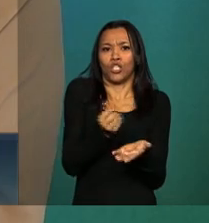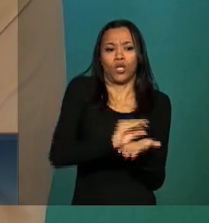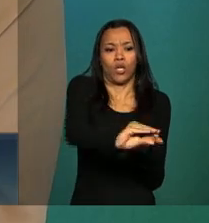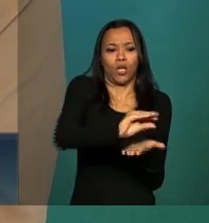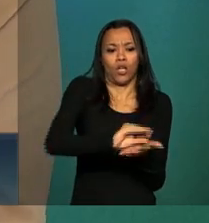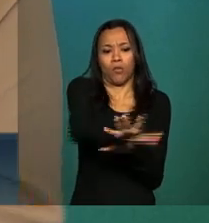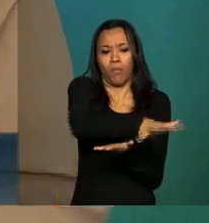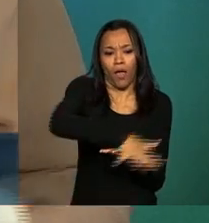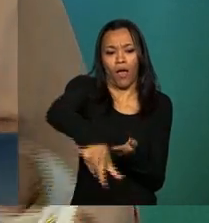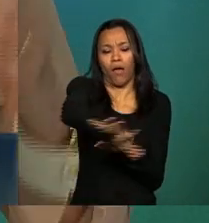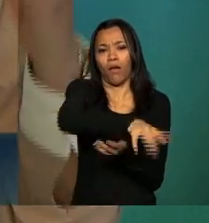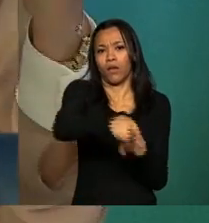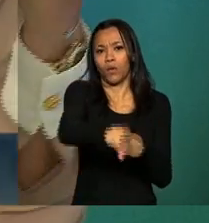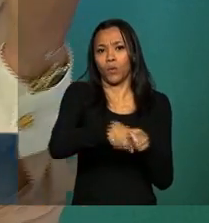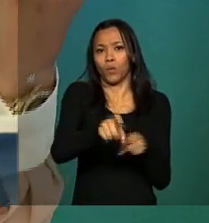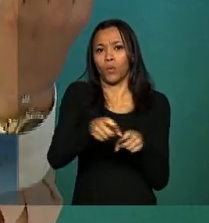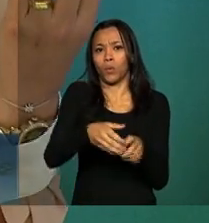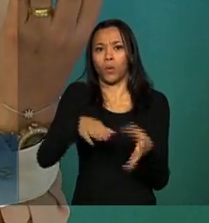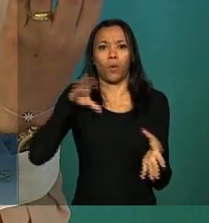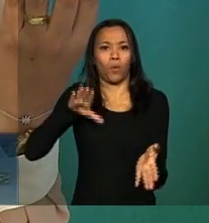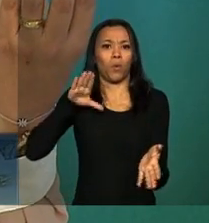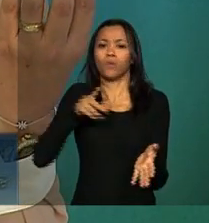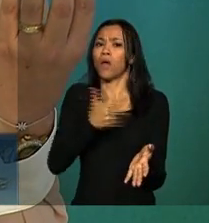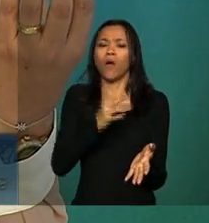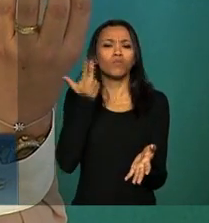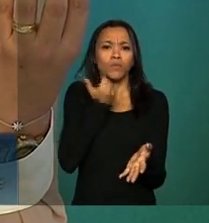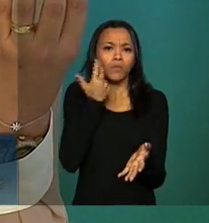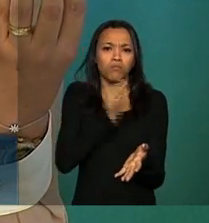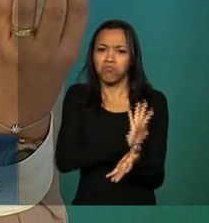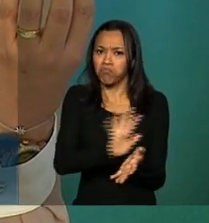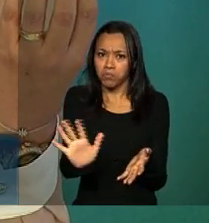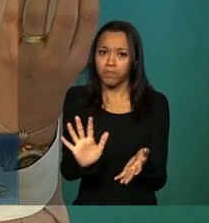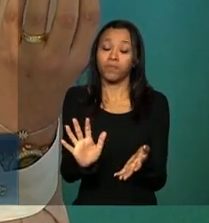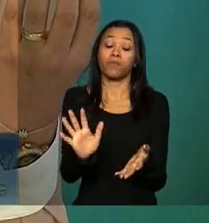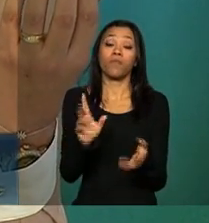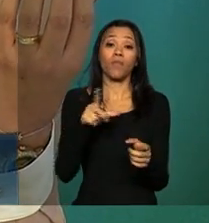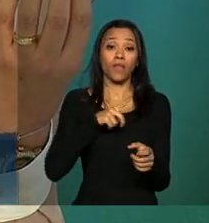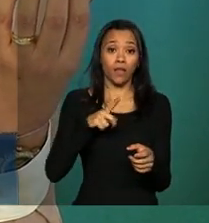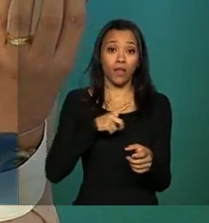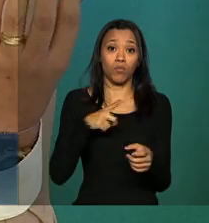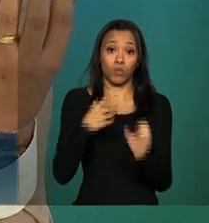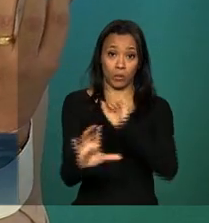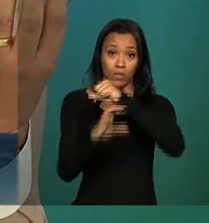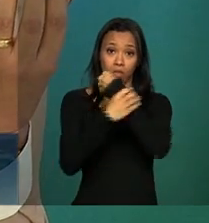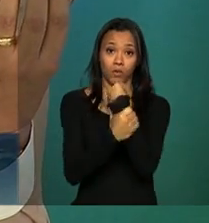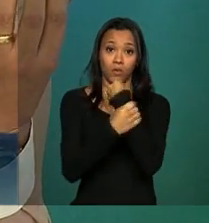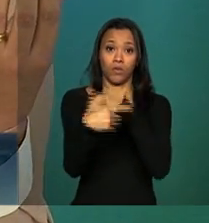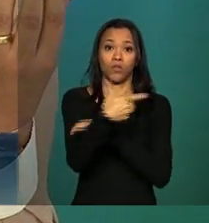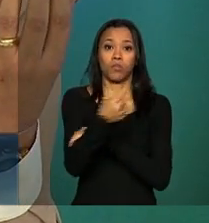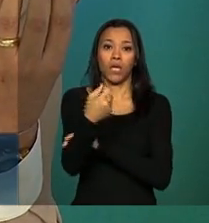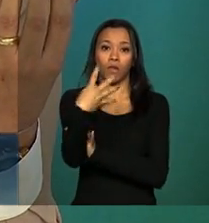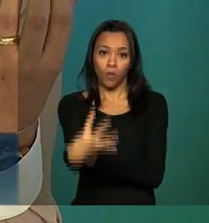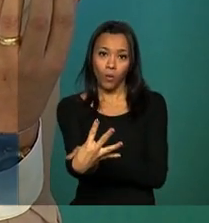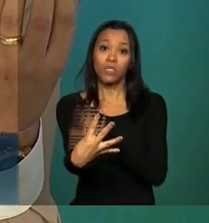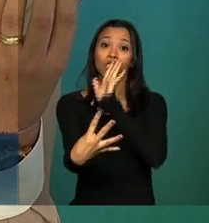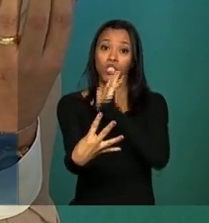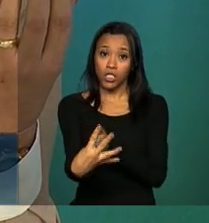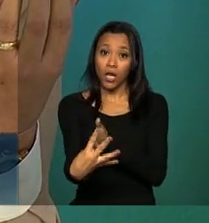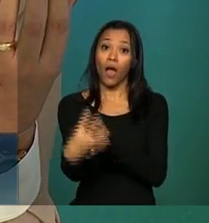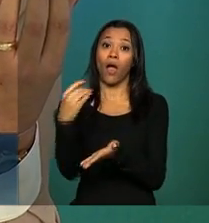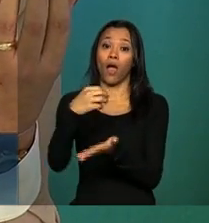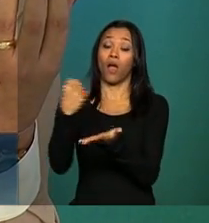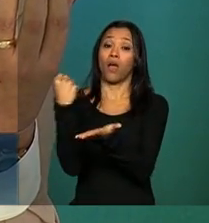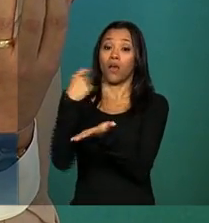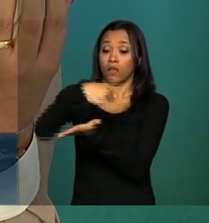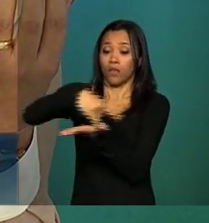seguro agrícola. Então, nós temos 390 milhões do seguro de 2014 que foi empenhado e não